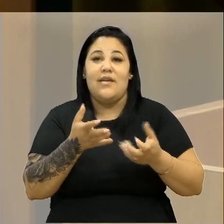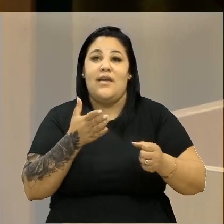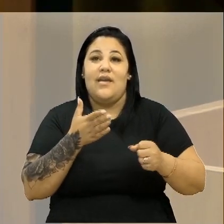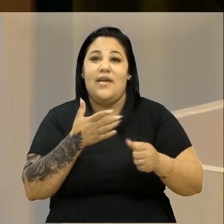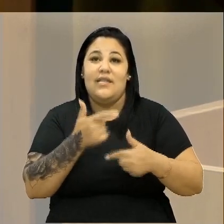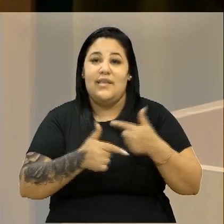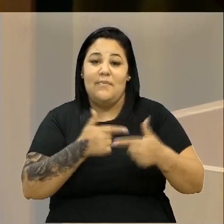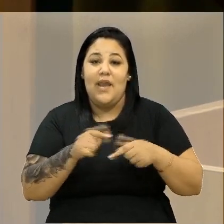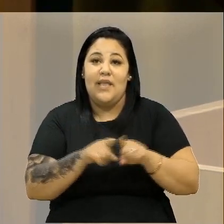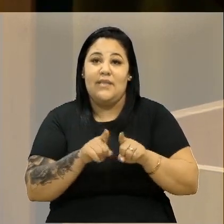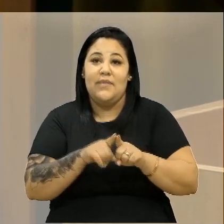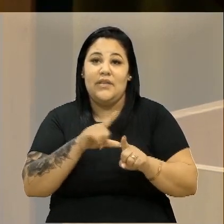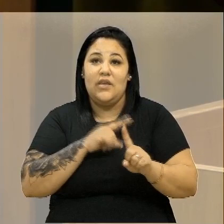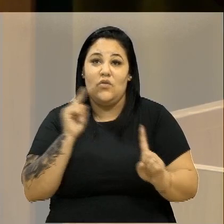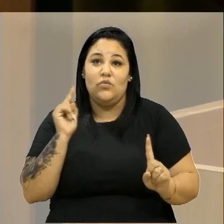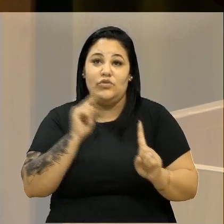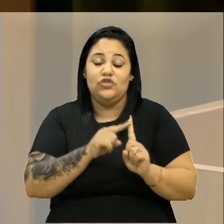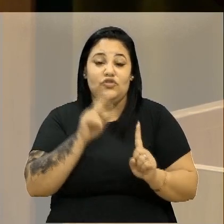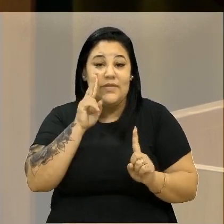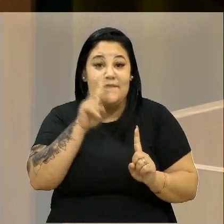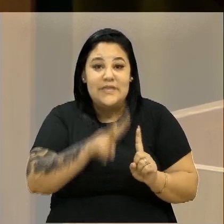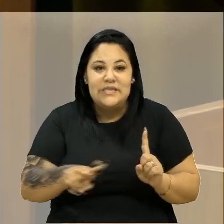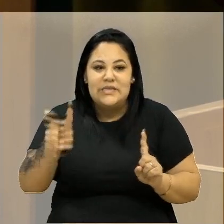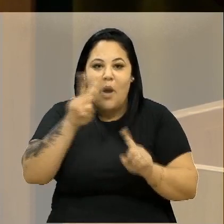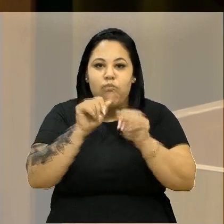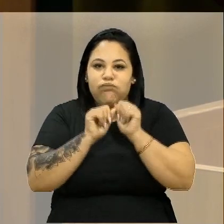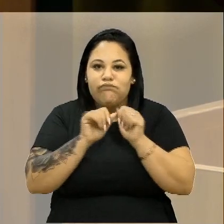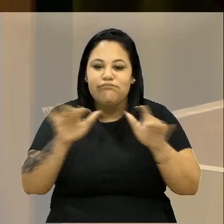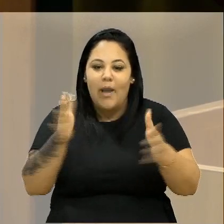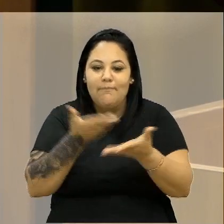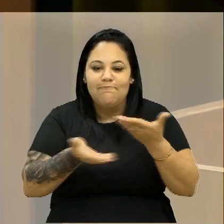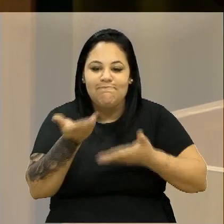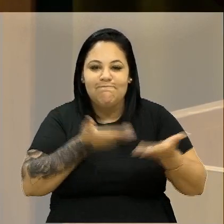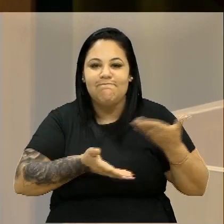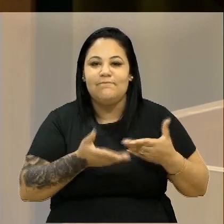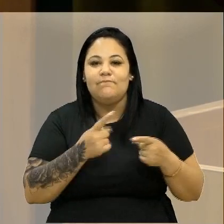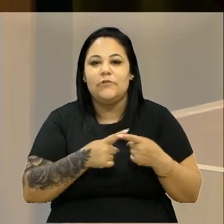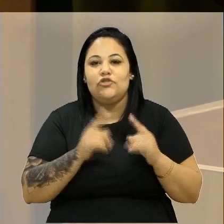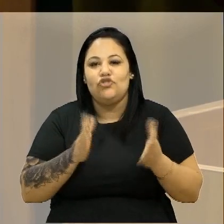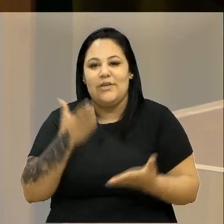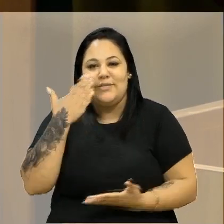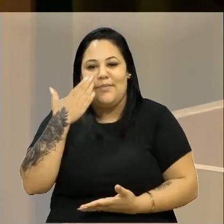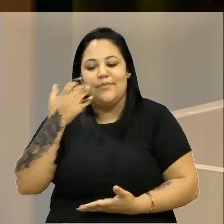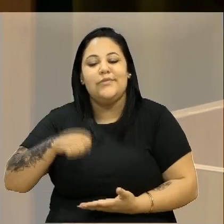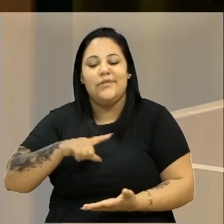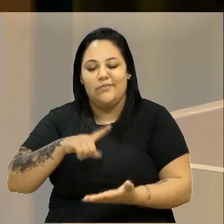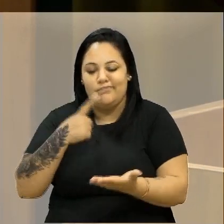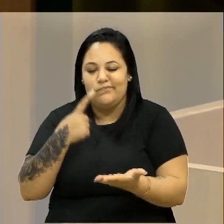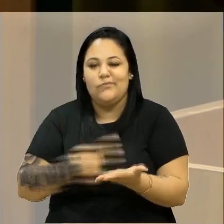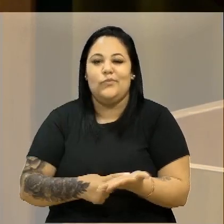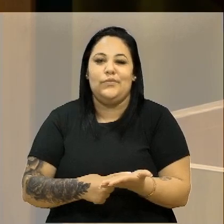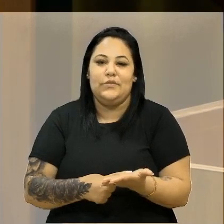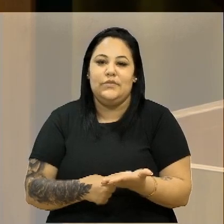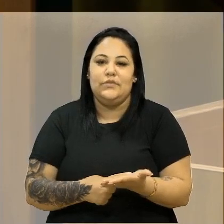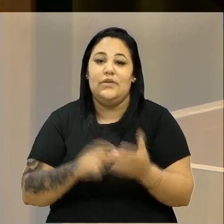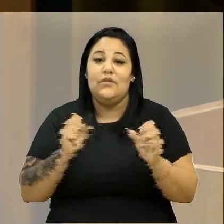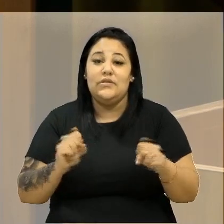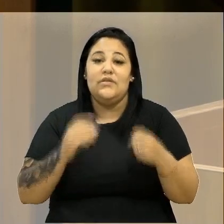com essa visão e compartilhar isso, porque a gente sabe que é muito necessário um compromisso. Então, esse